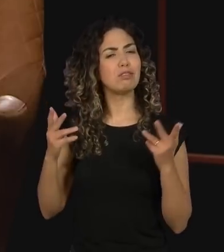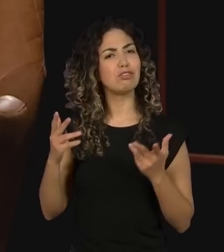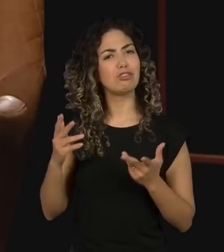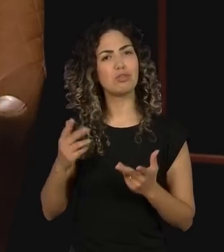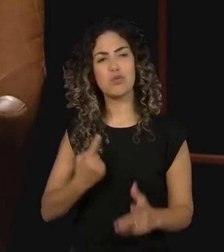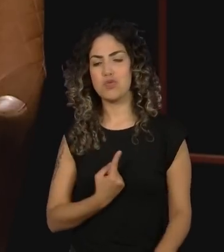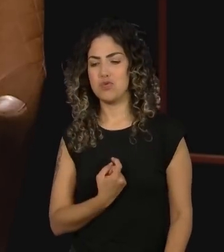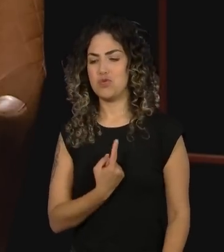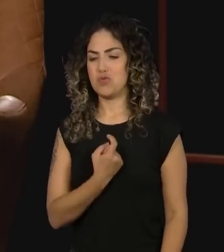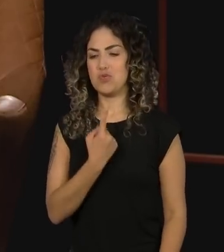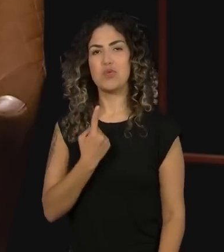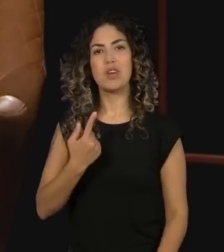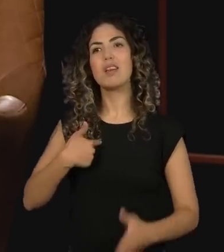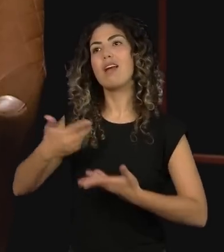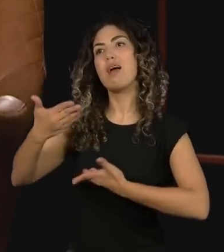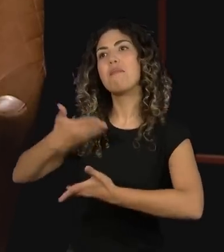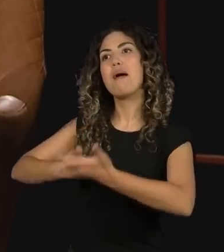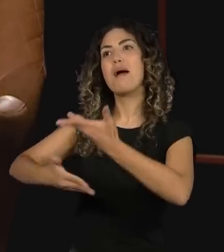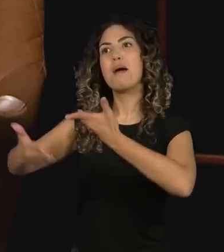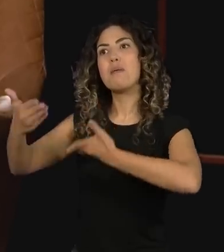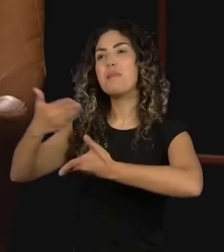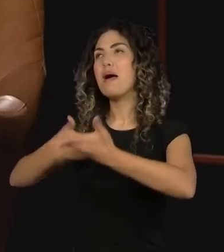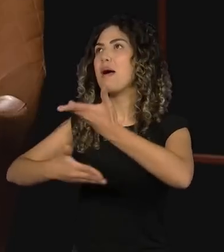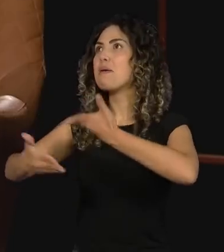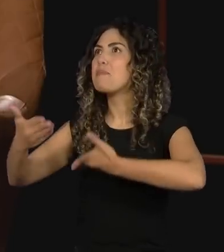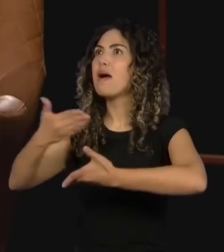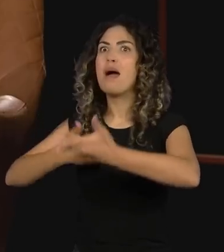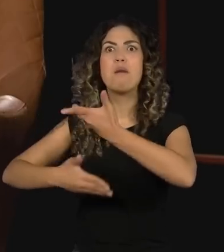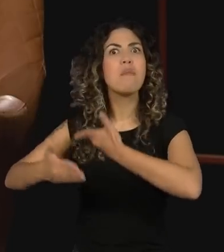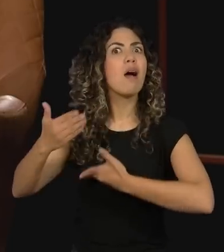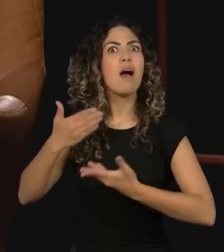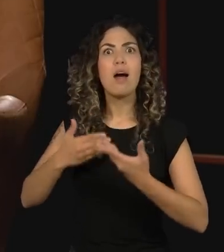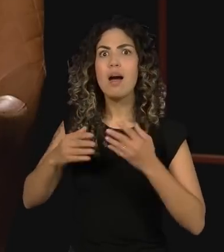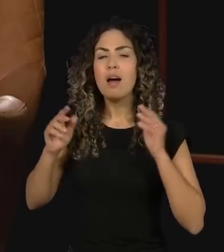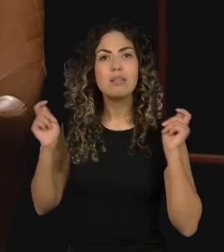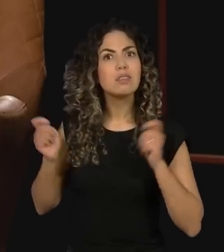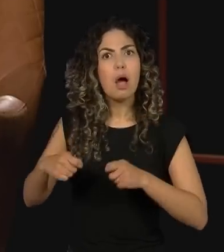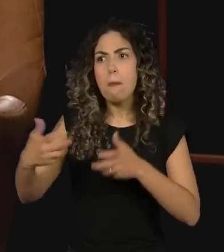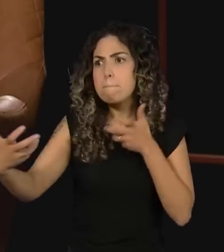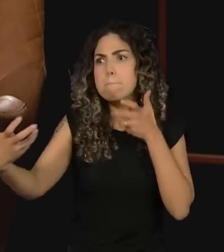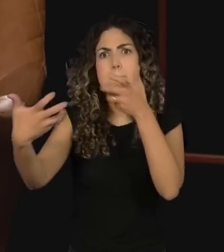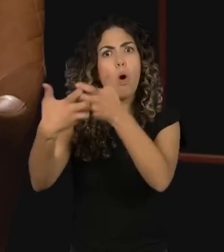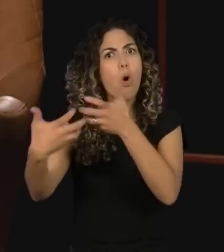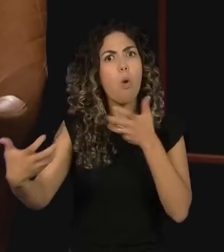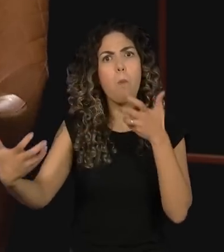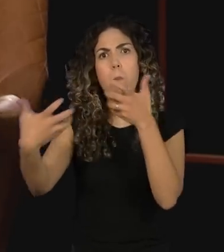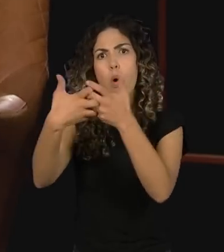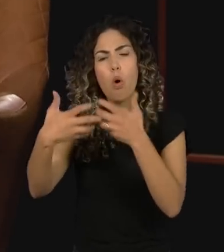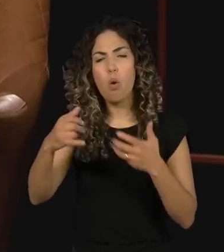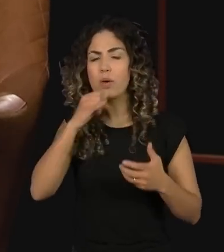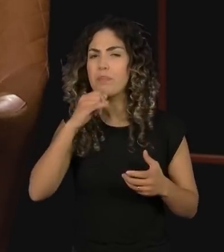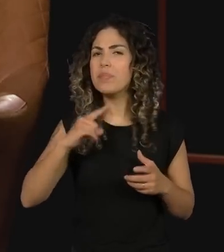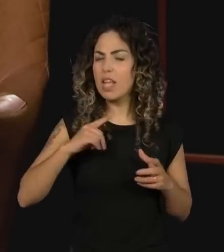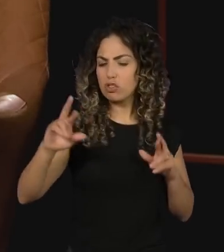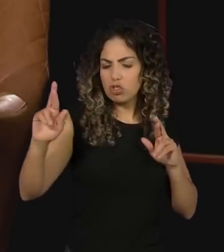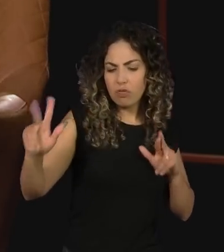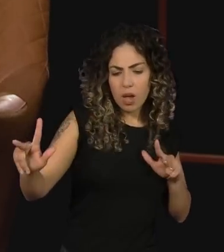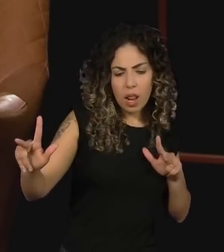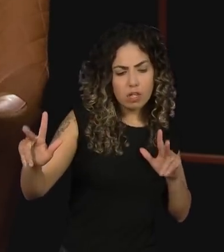poderia trocar com ele de forma muito intensa as nossas singularidades,